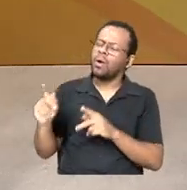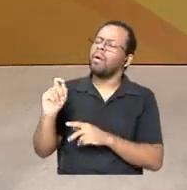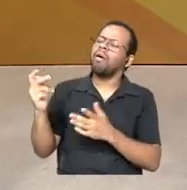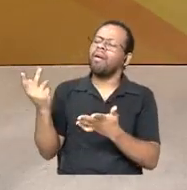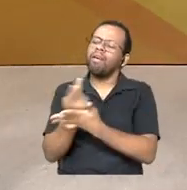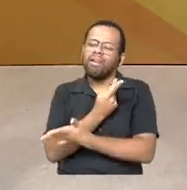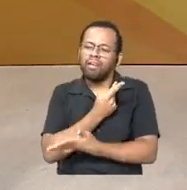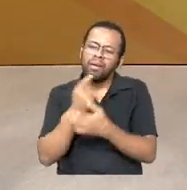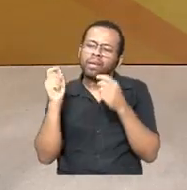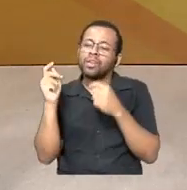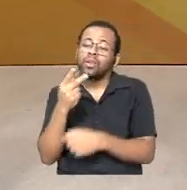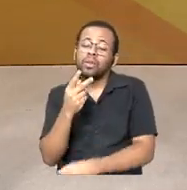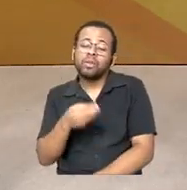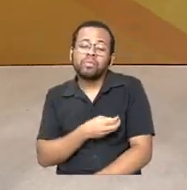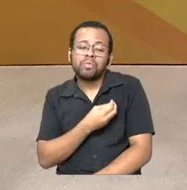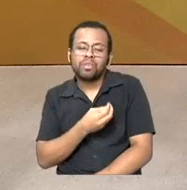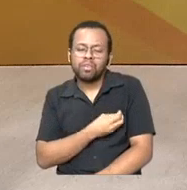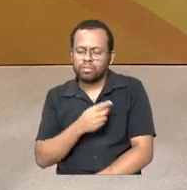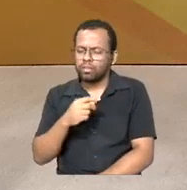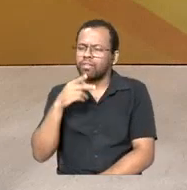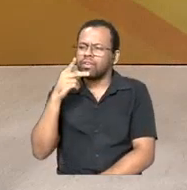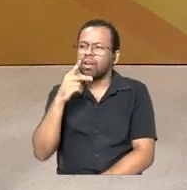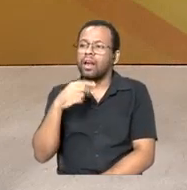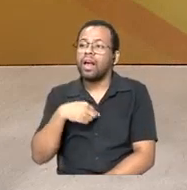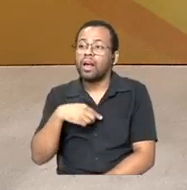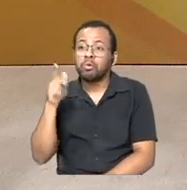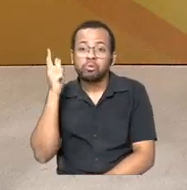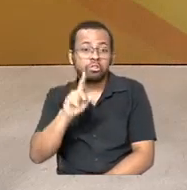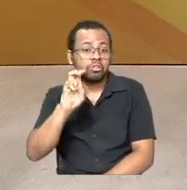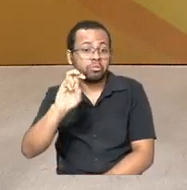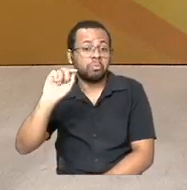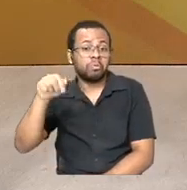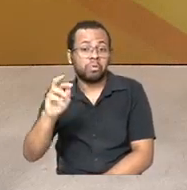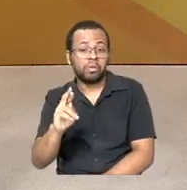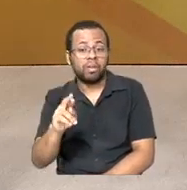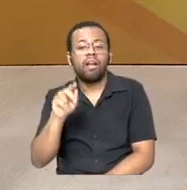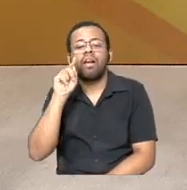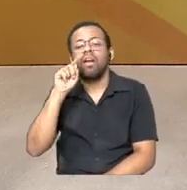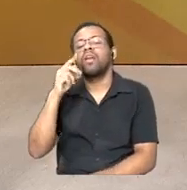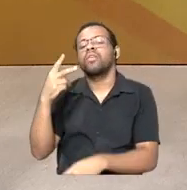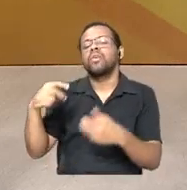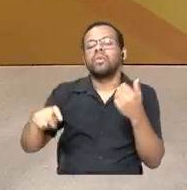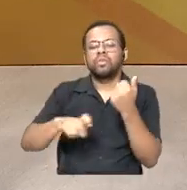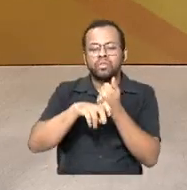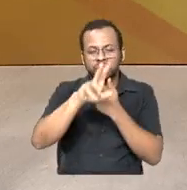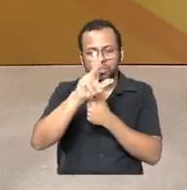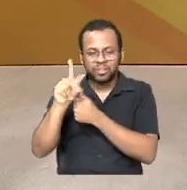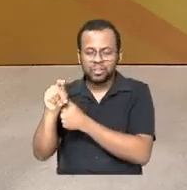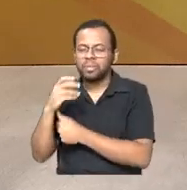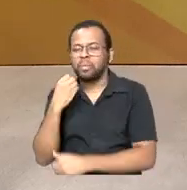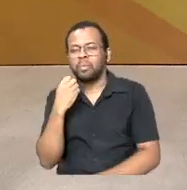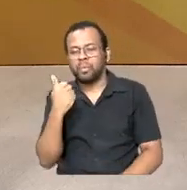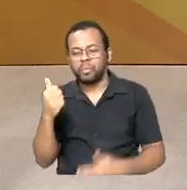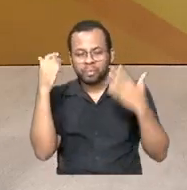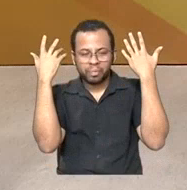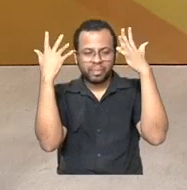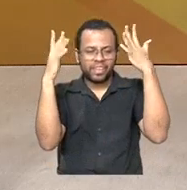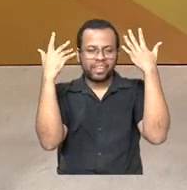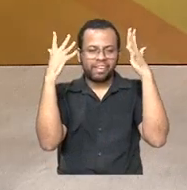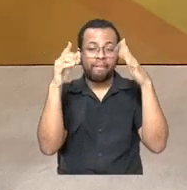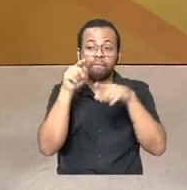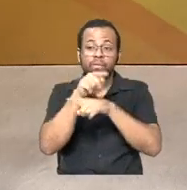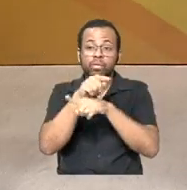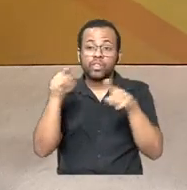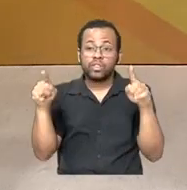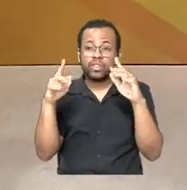o que que aconteceu na sua vida aí você vai falar eu levei cinco mil reais lá no cajucap é bom demais parabéns para Juciara